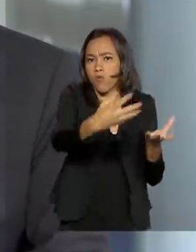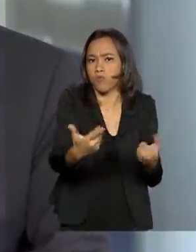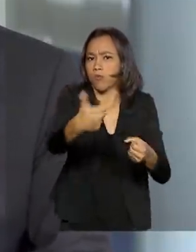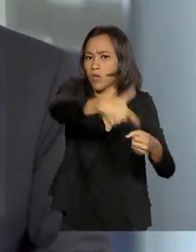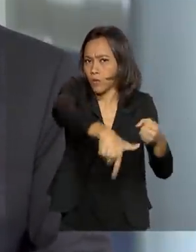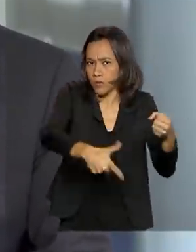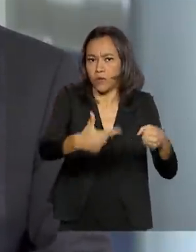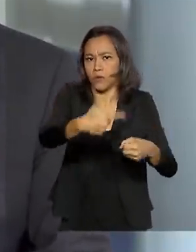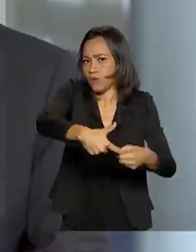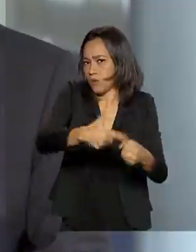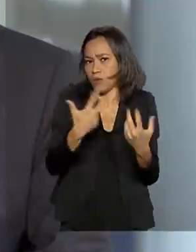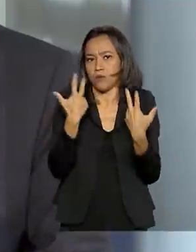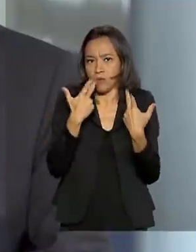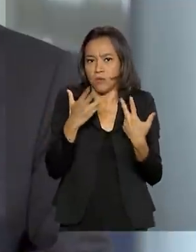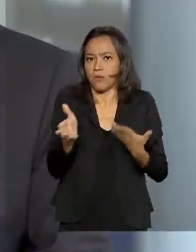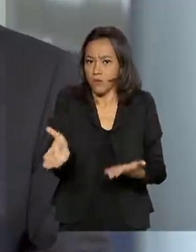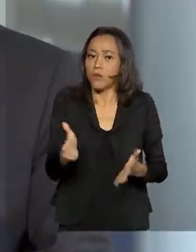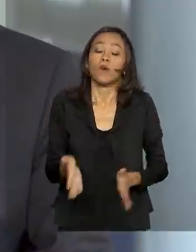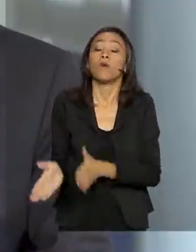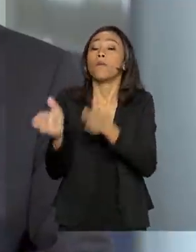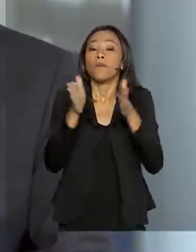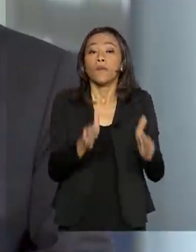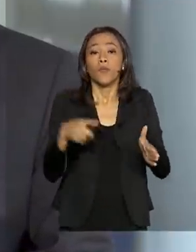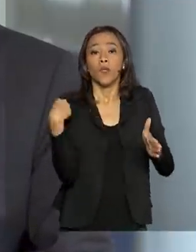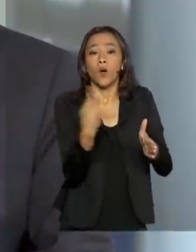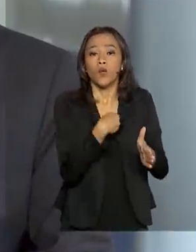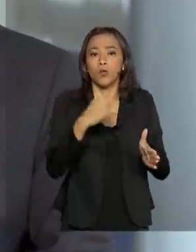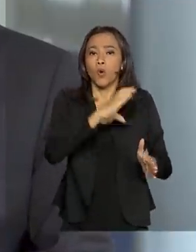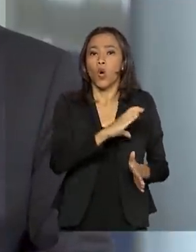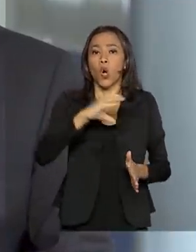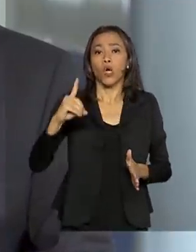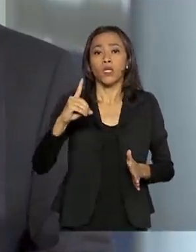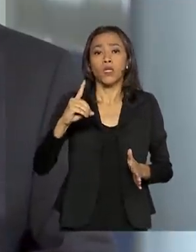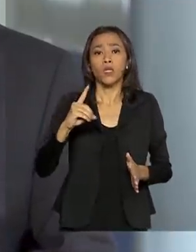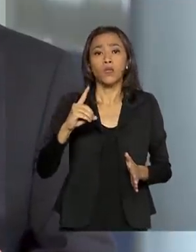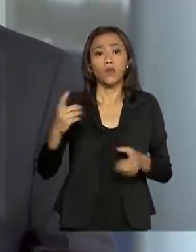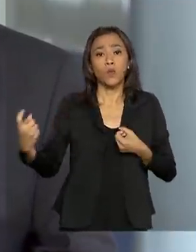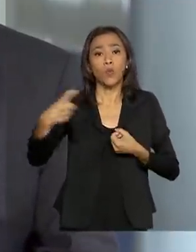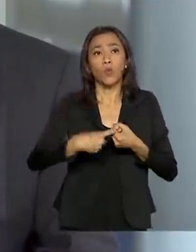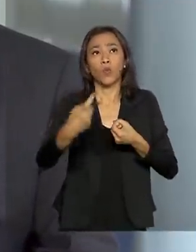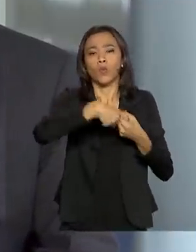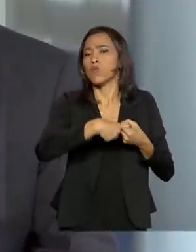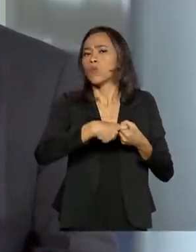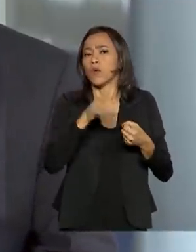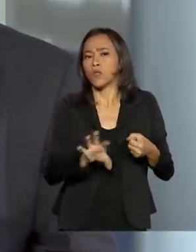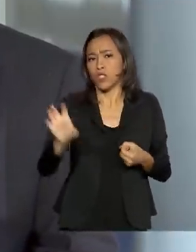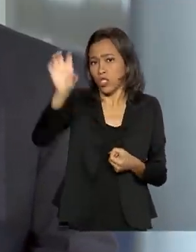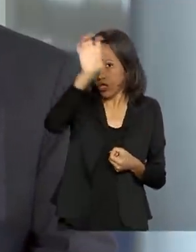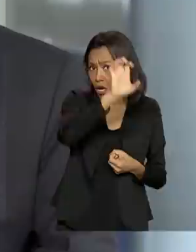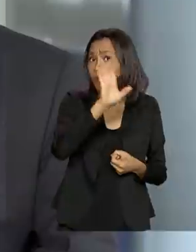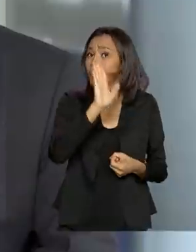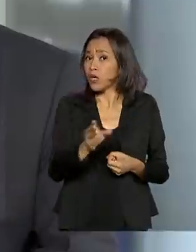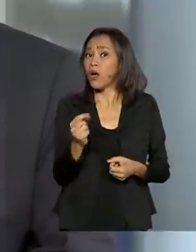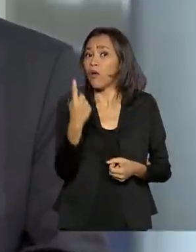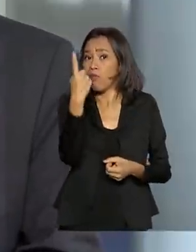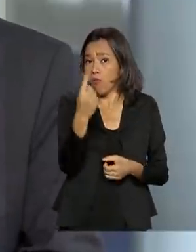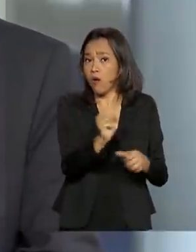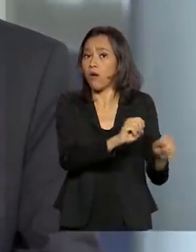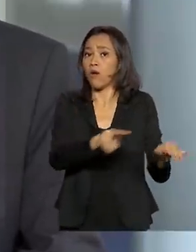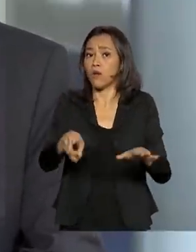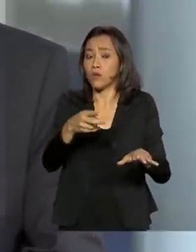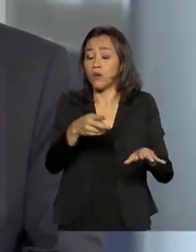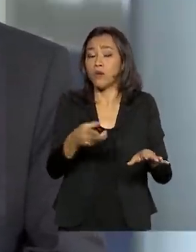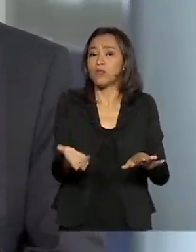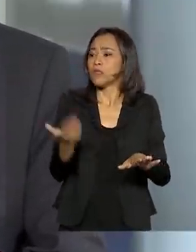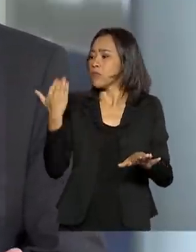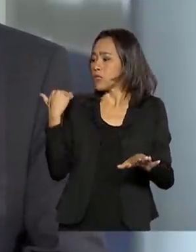E estamos também numa atividade coordenada com todos os estados. Nós tivemos reunião já na semana passada com